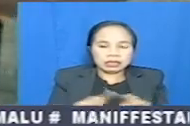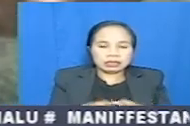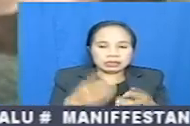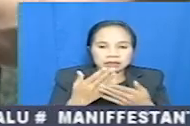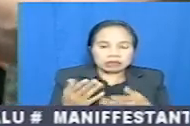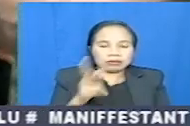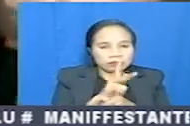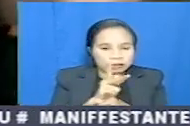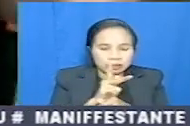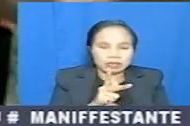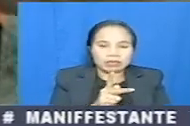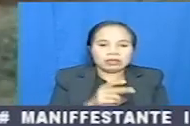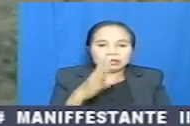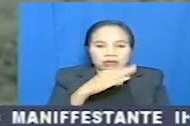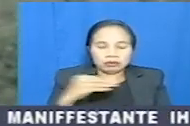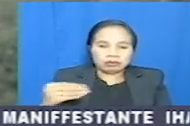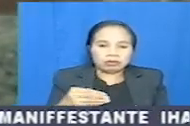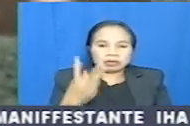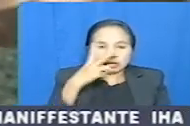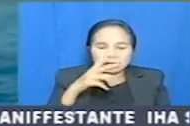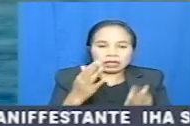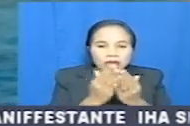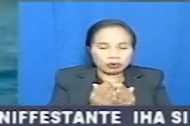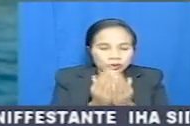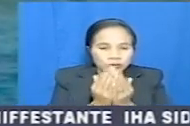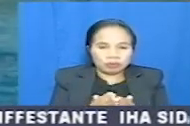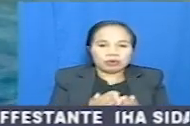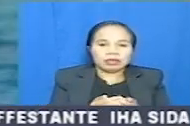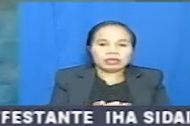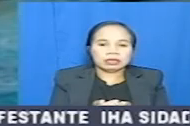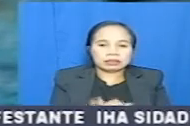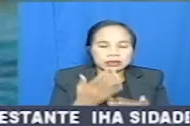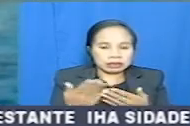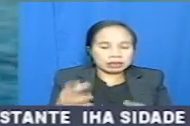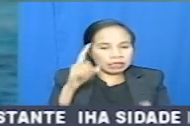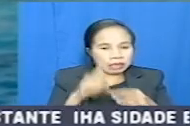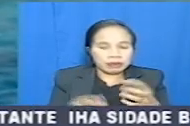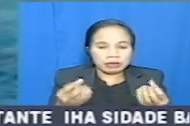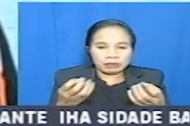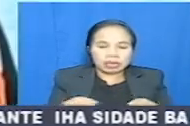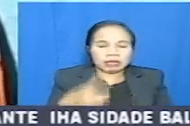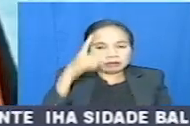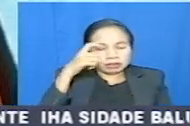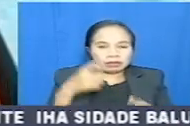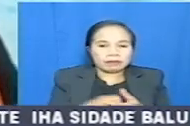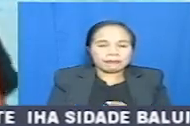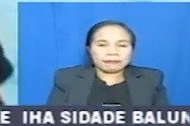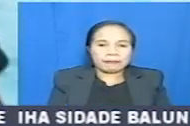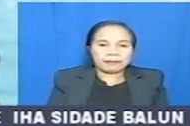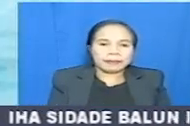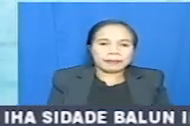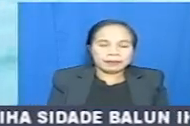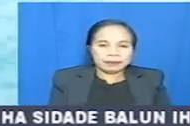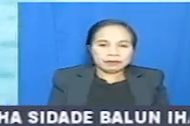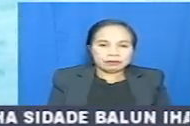equipamento proteção nomos controlo barro nebe carrega naha labeleliu capacidade ba acontecimento ida ne on